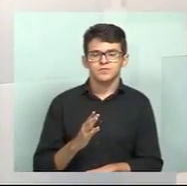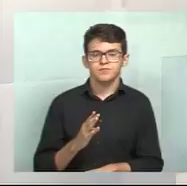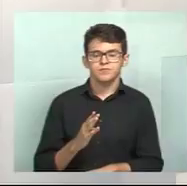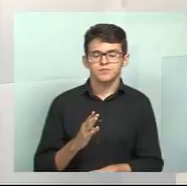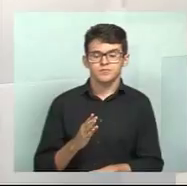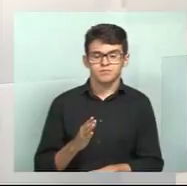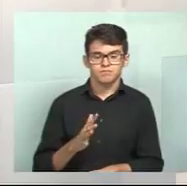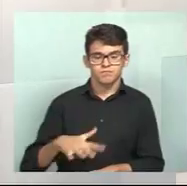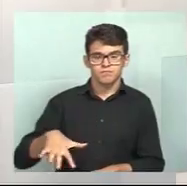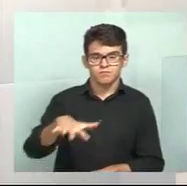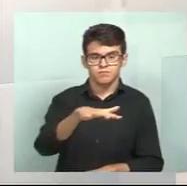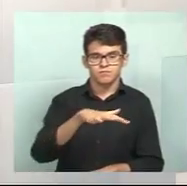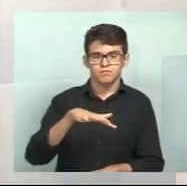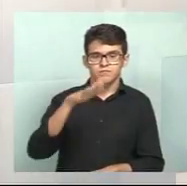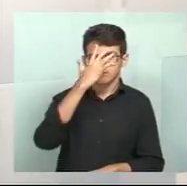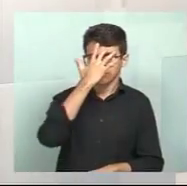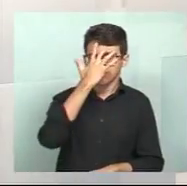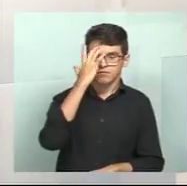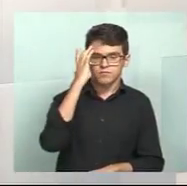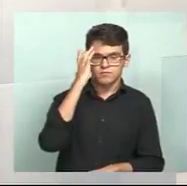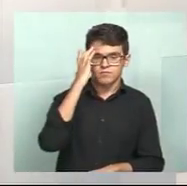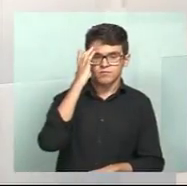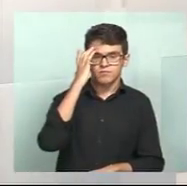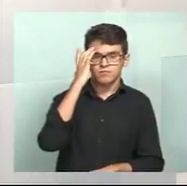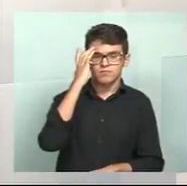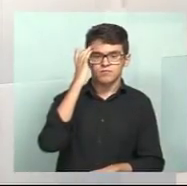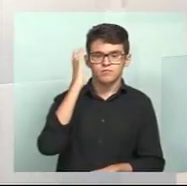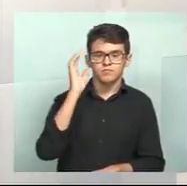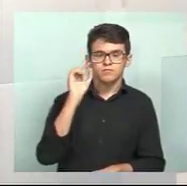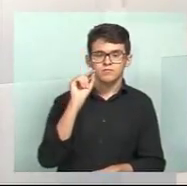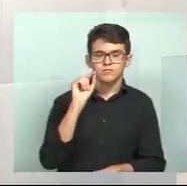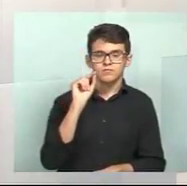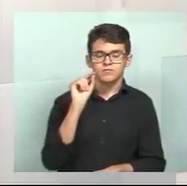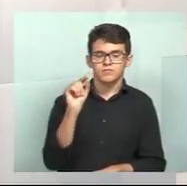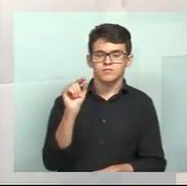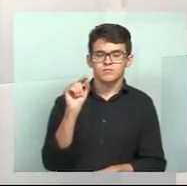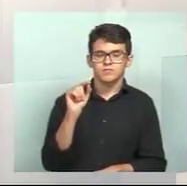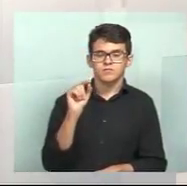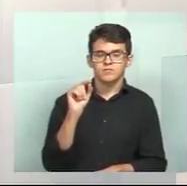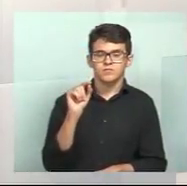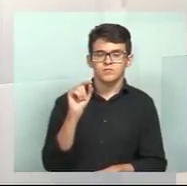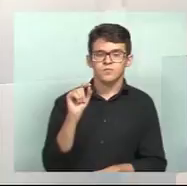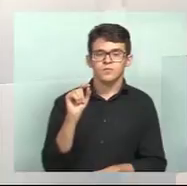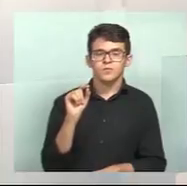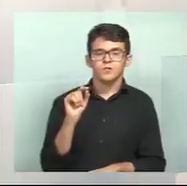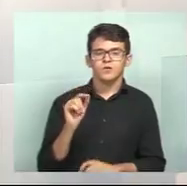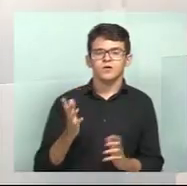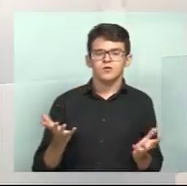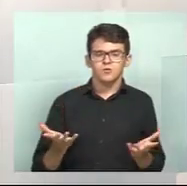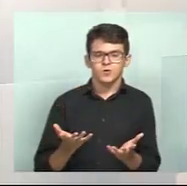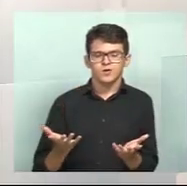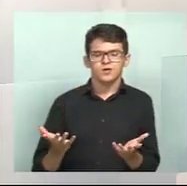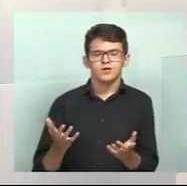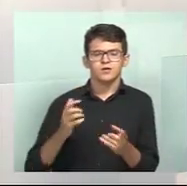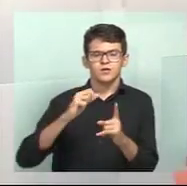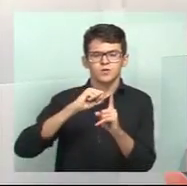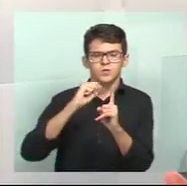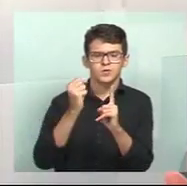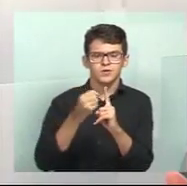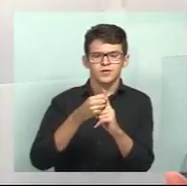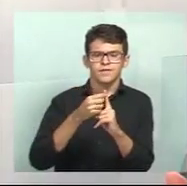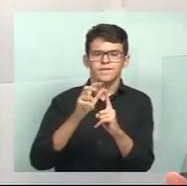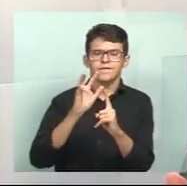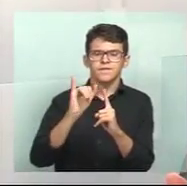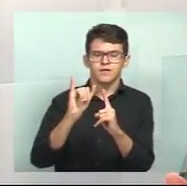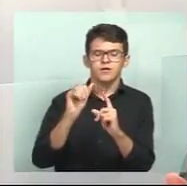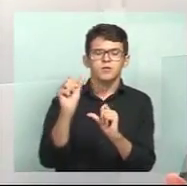minha avaliação, um sintoma de que está perto de se romper uma determinada barreira de respeito